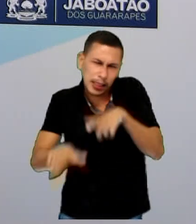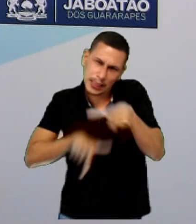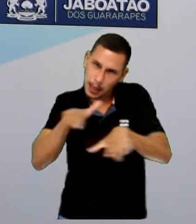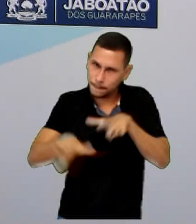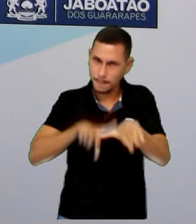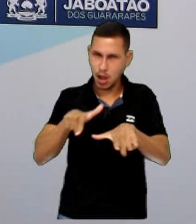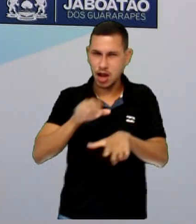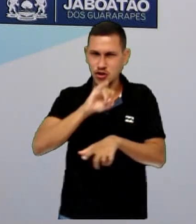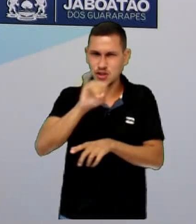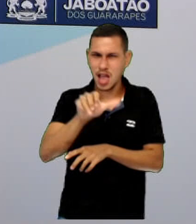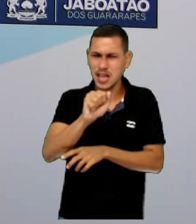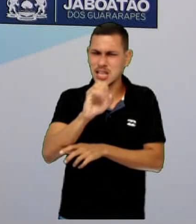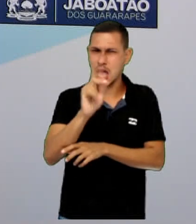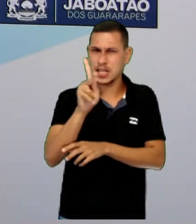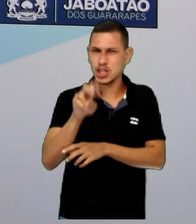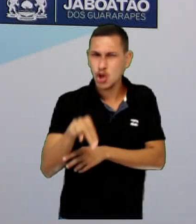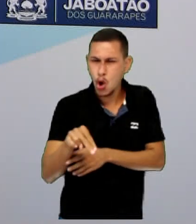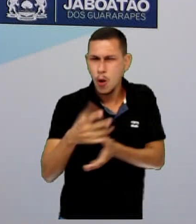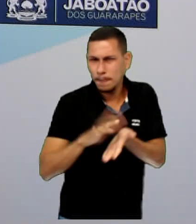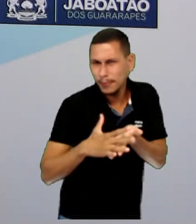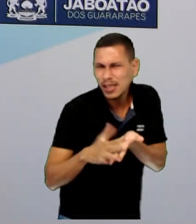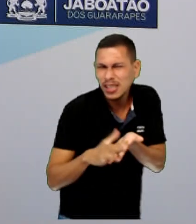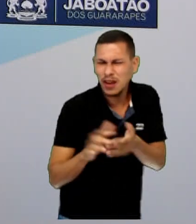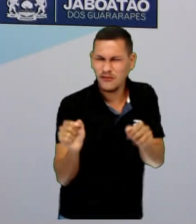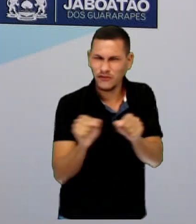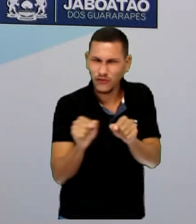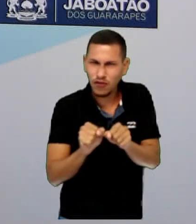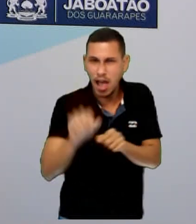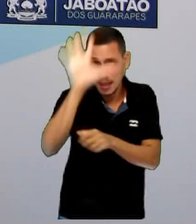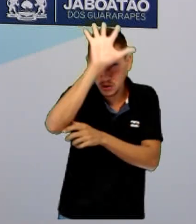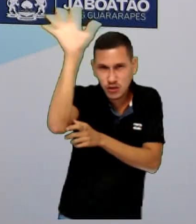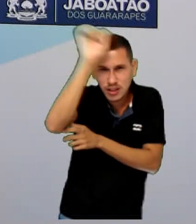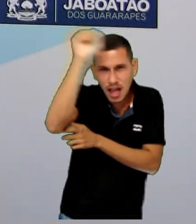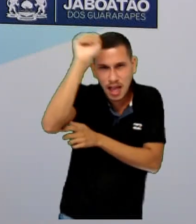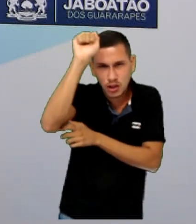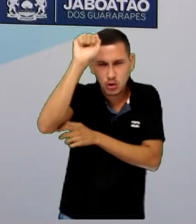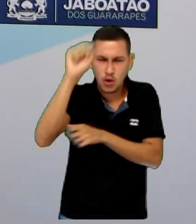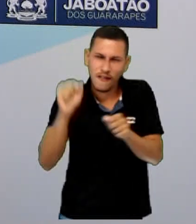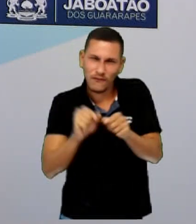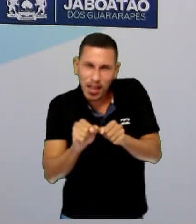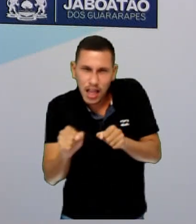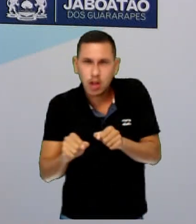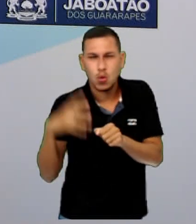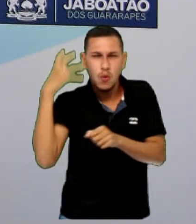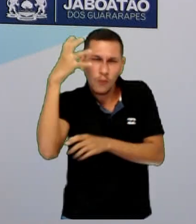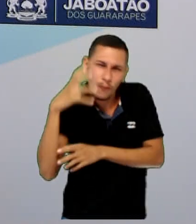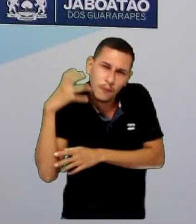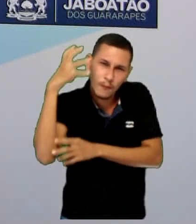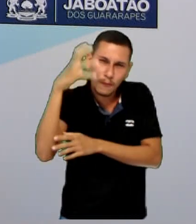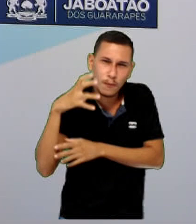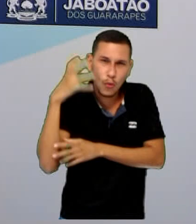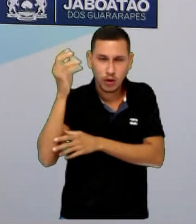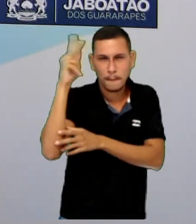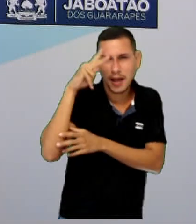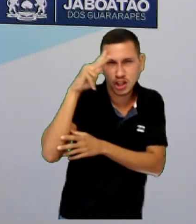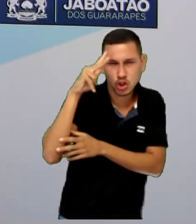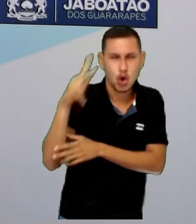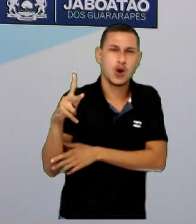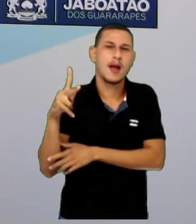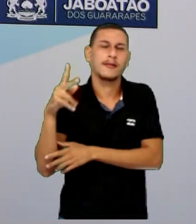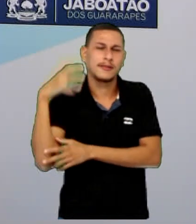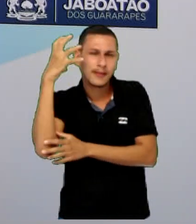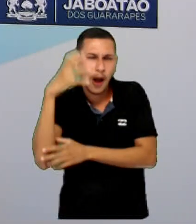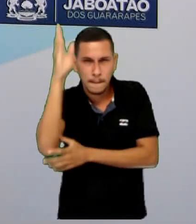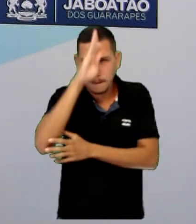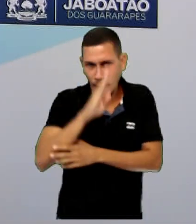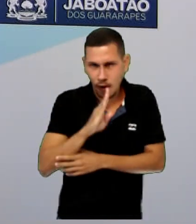Jackson protagonizou grandes sucessos, gravando LPs que ficaram registrados para a história da música